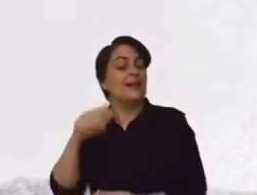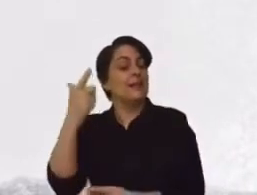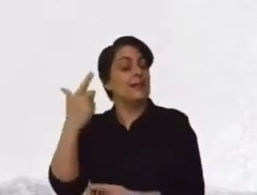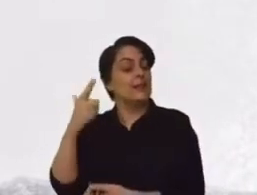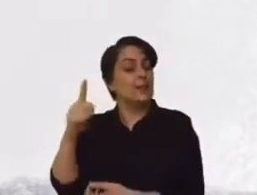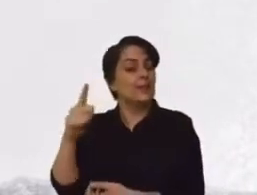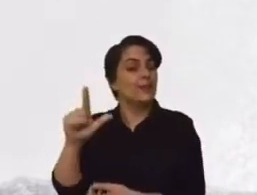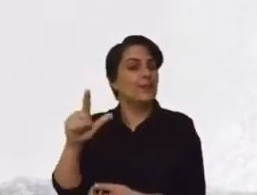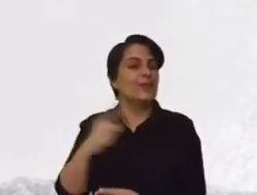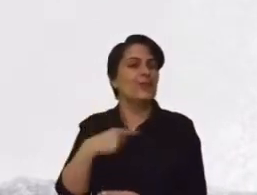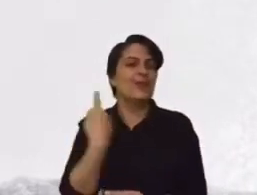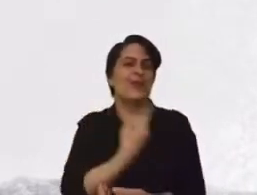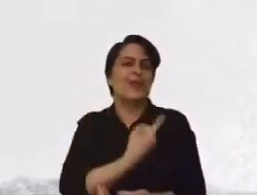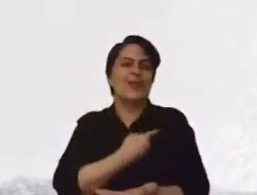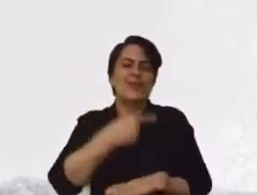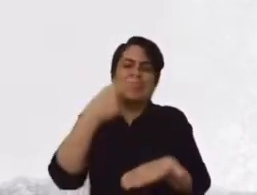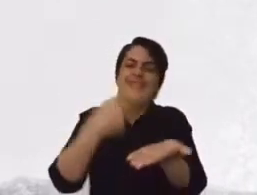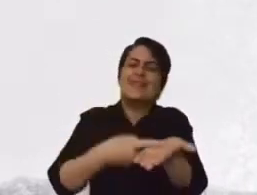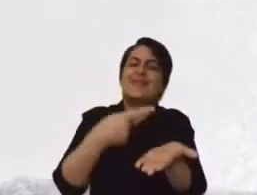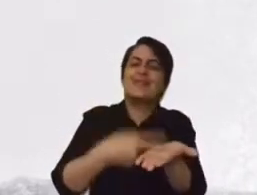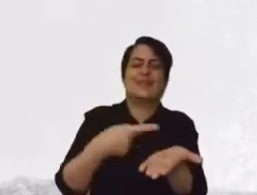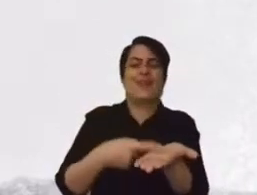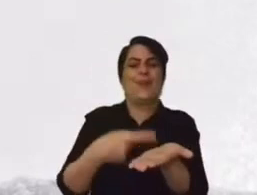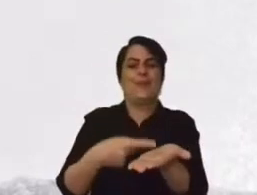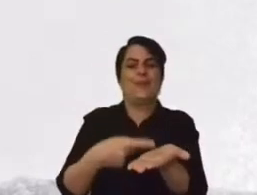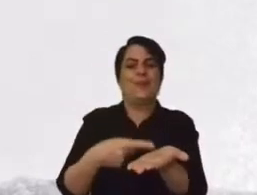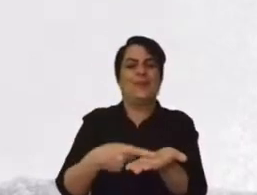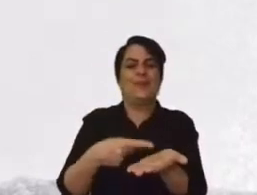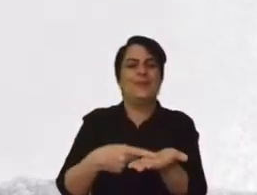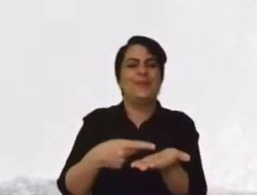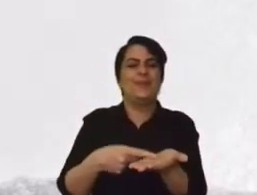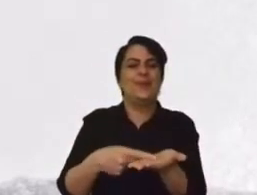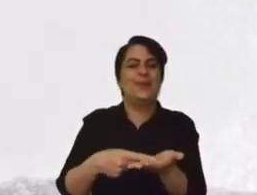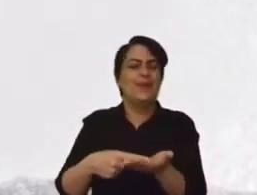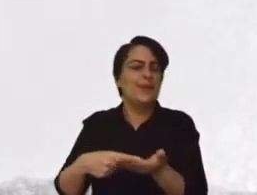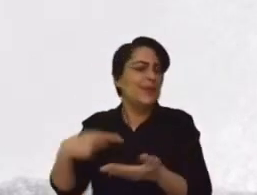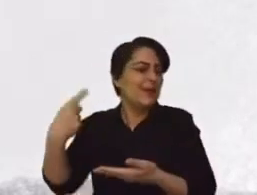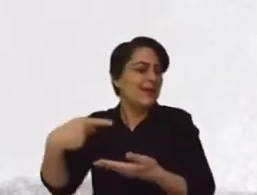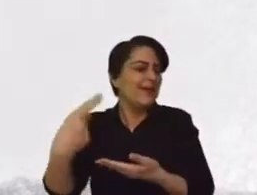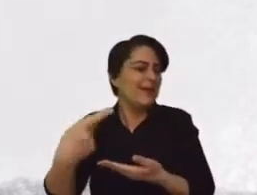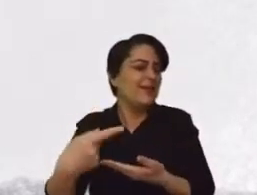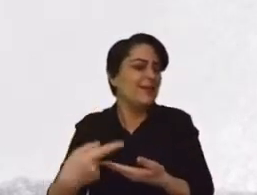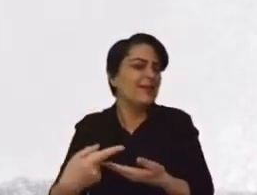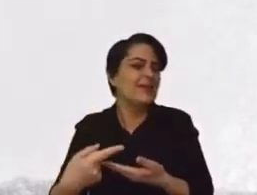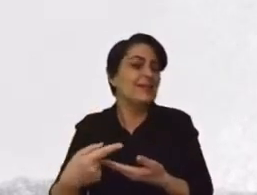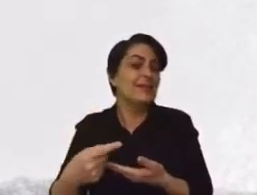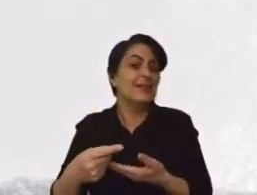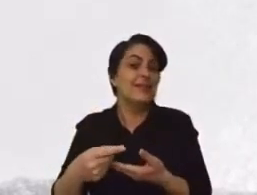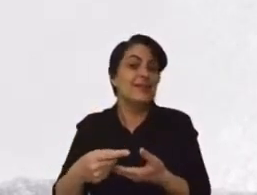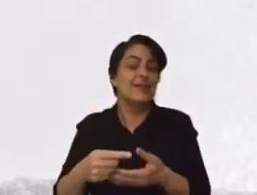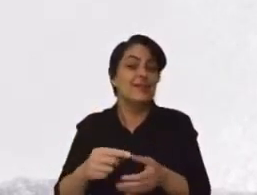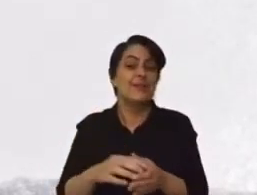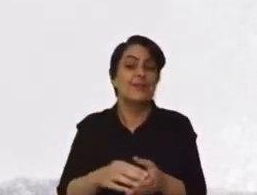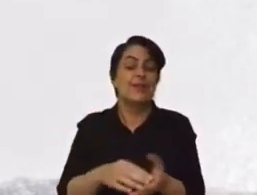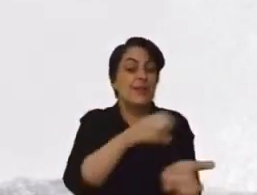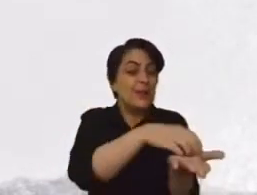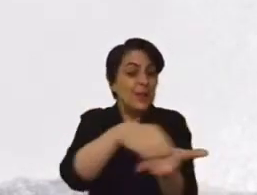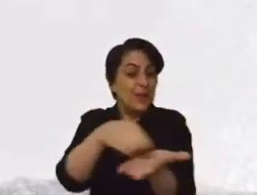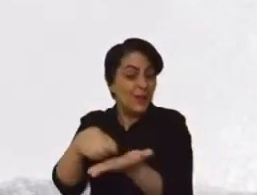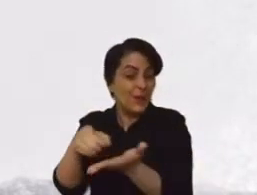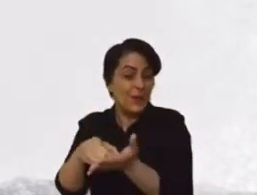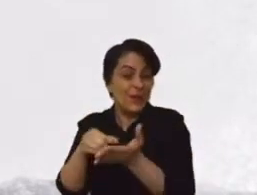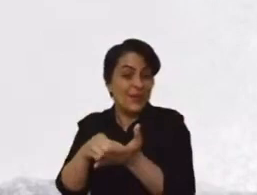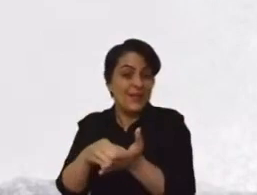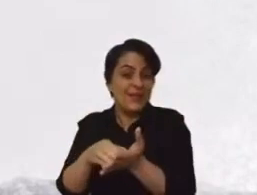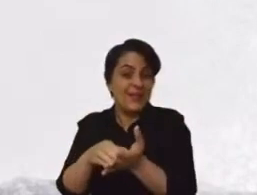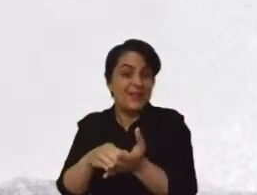um compromisso com ele, né? Daqui a alguns dias nós vamos fazer um encontro de todas as centrais sindicais com o presidente e o debate é